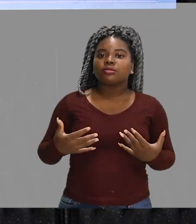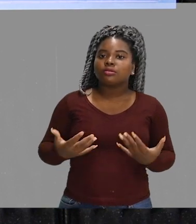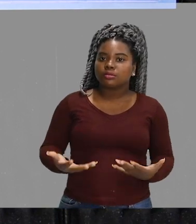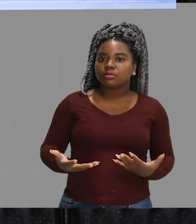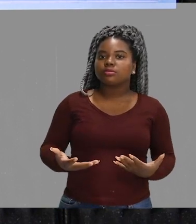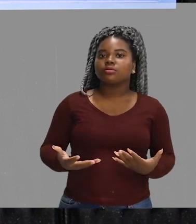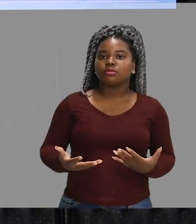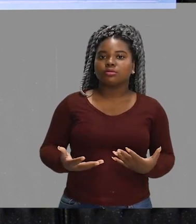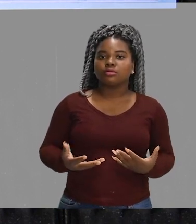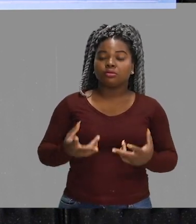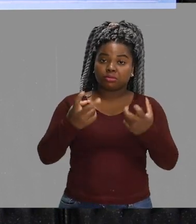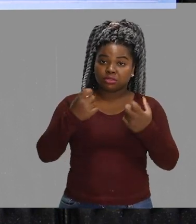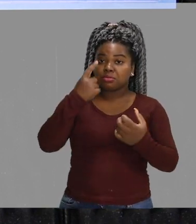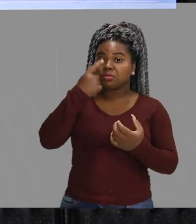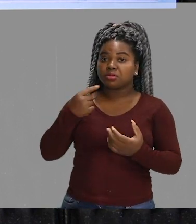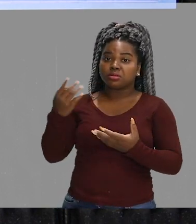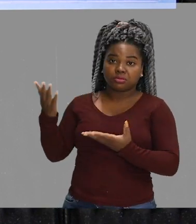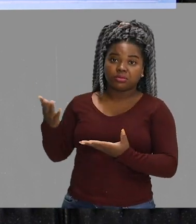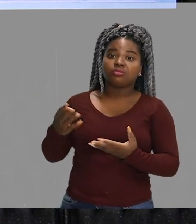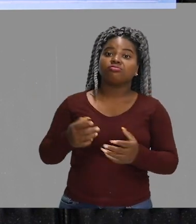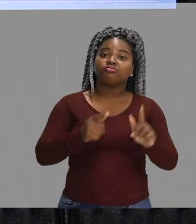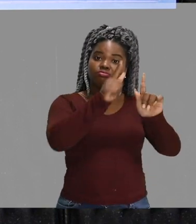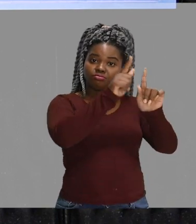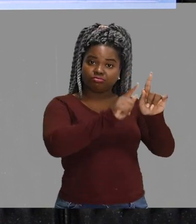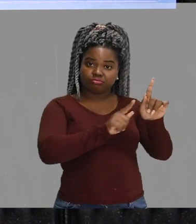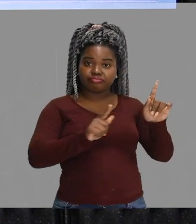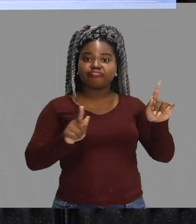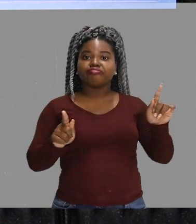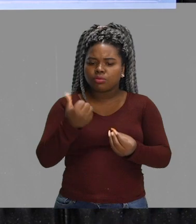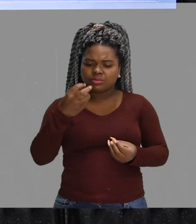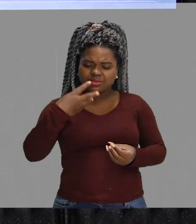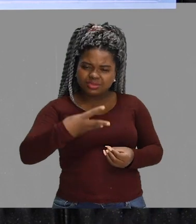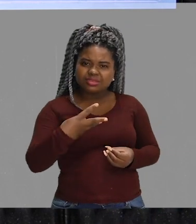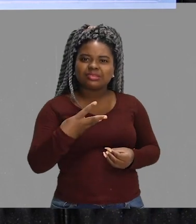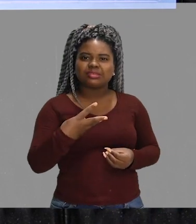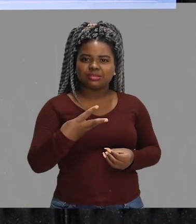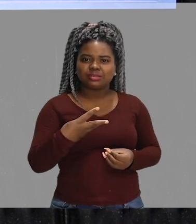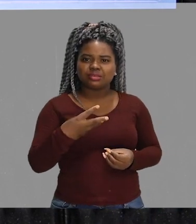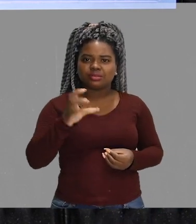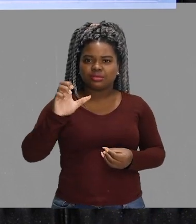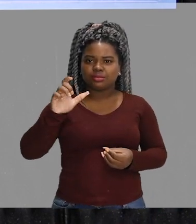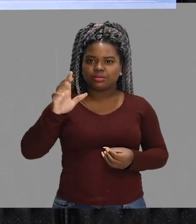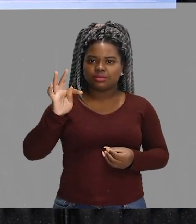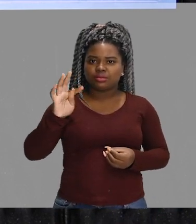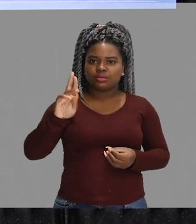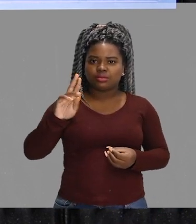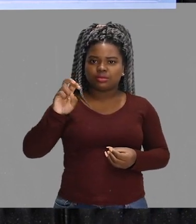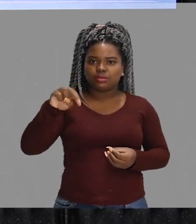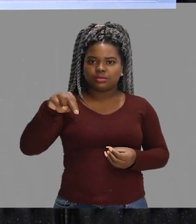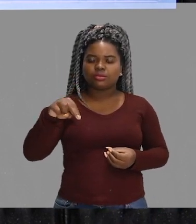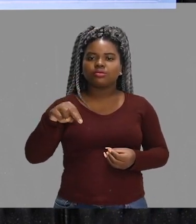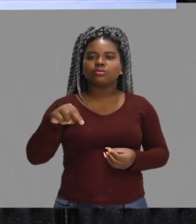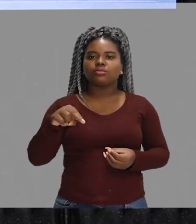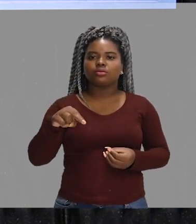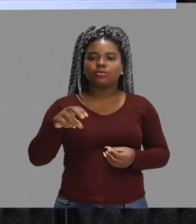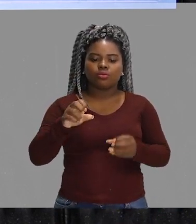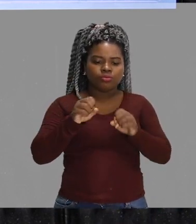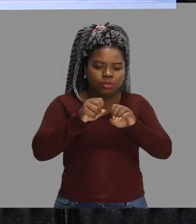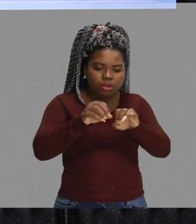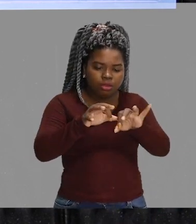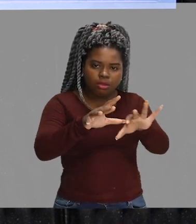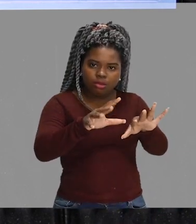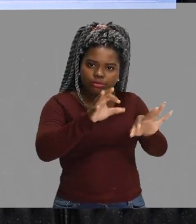ela é dividida em 7 níveis, ou 7 camadas, e entre os níveis nós temos os subníveis, que